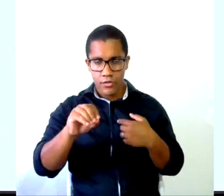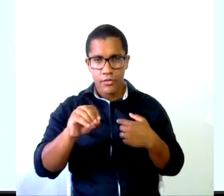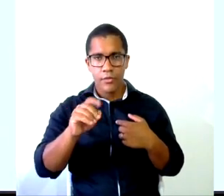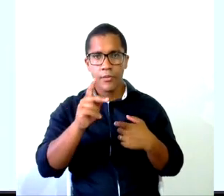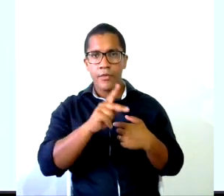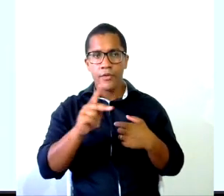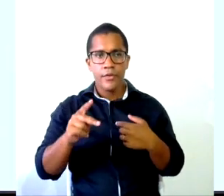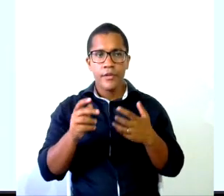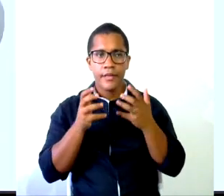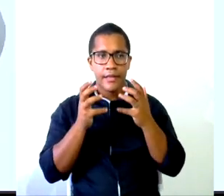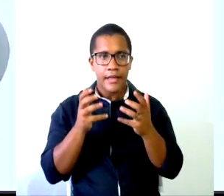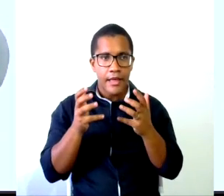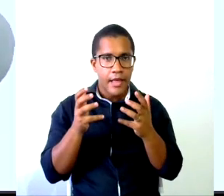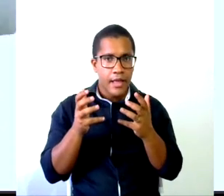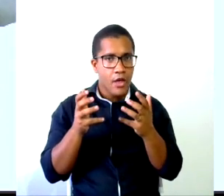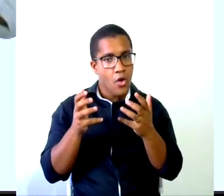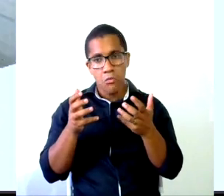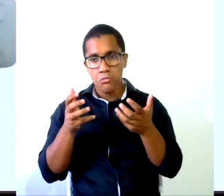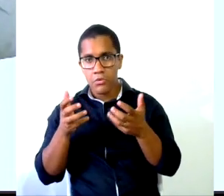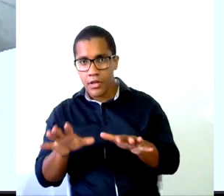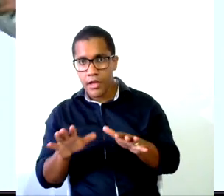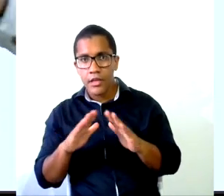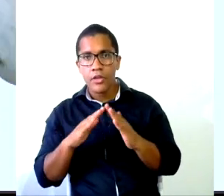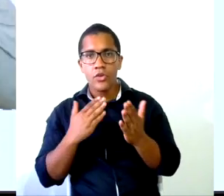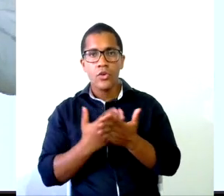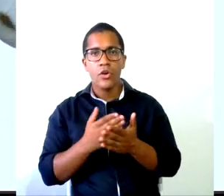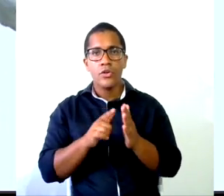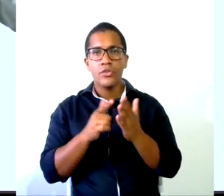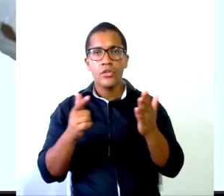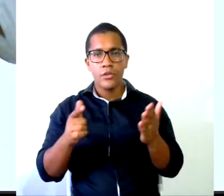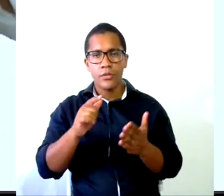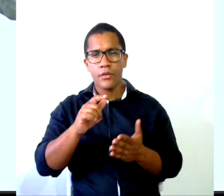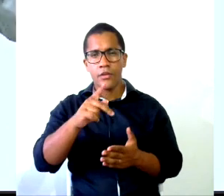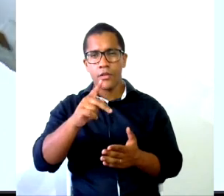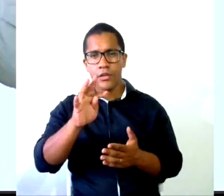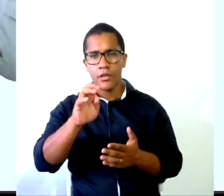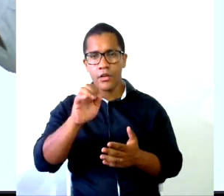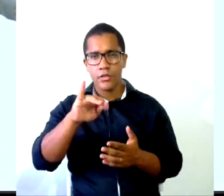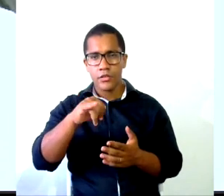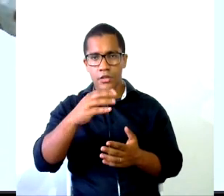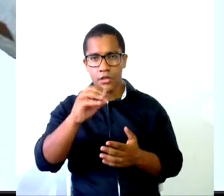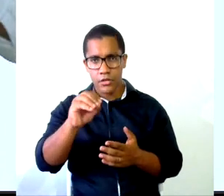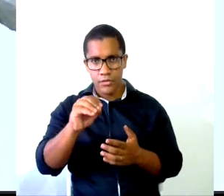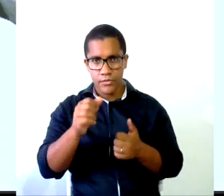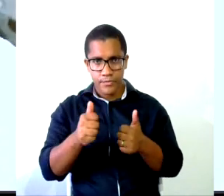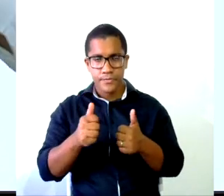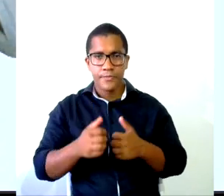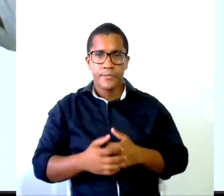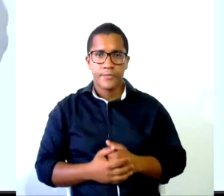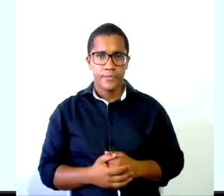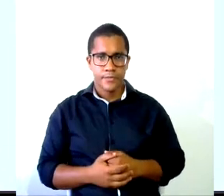Cláudio Nascimento, o professor queres ou não queres da Escola Jornalista Trajano Chacon.